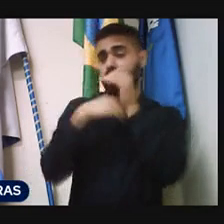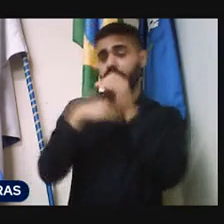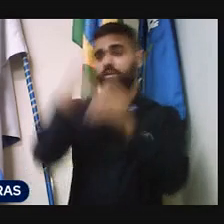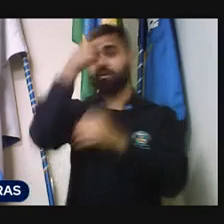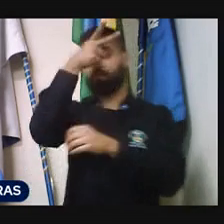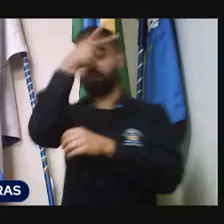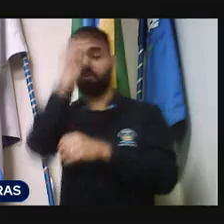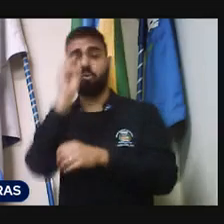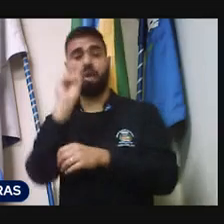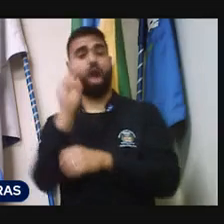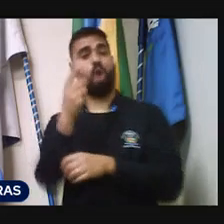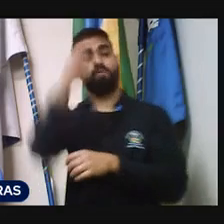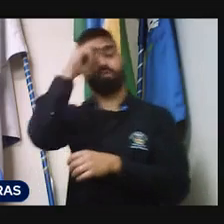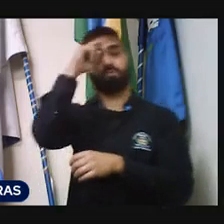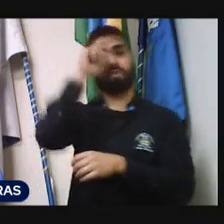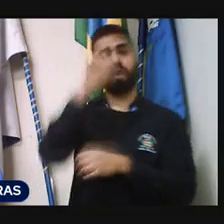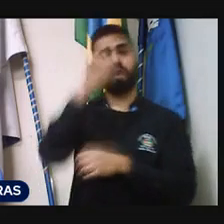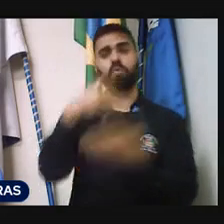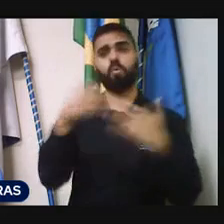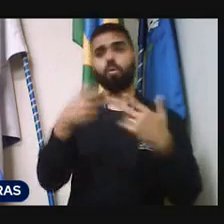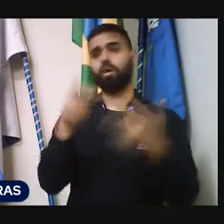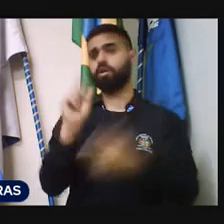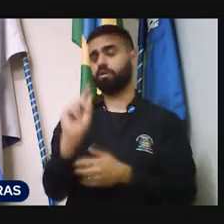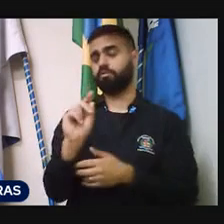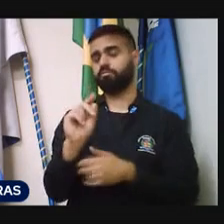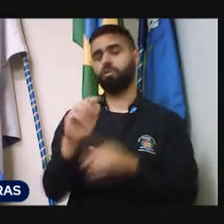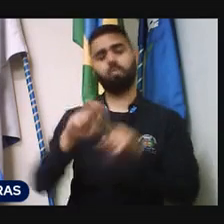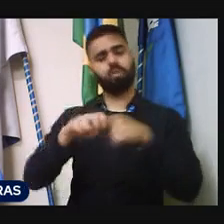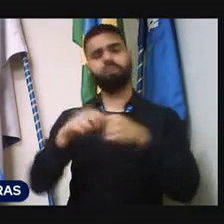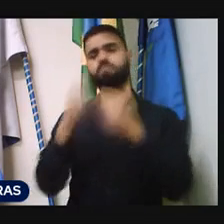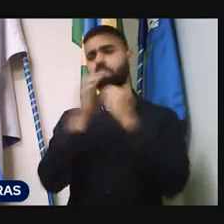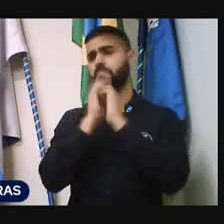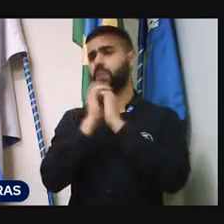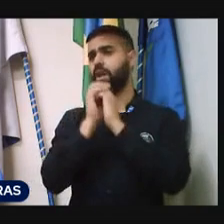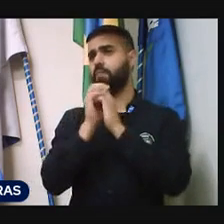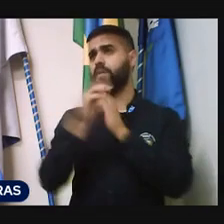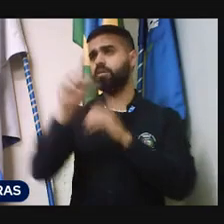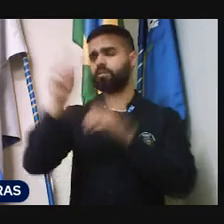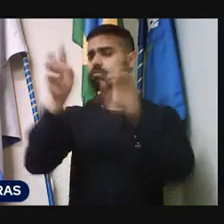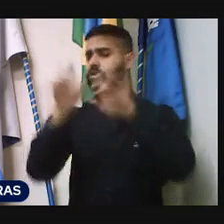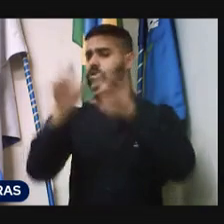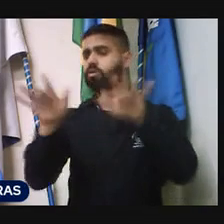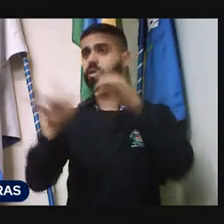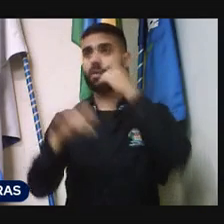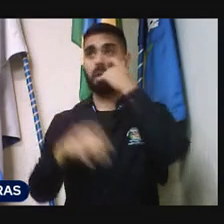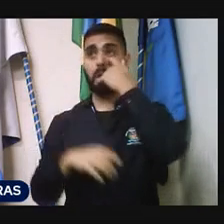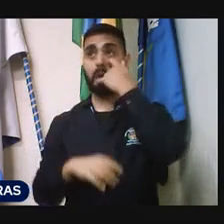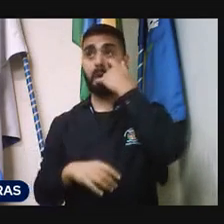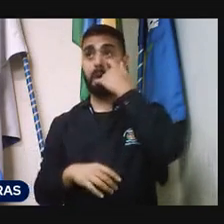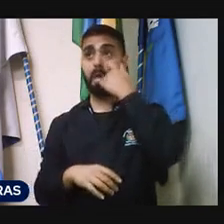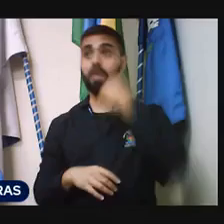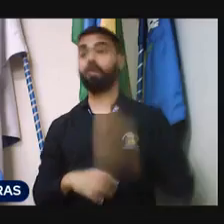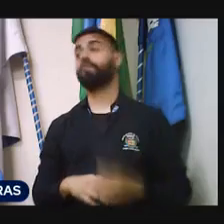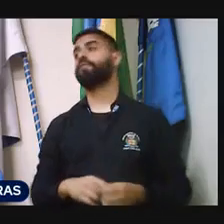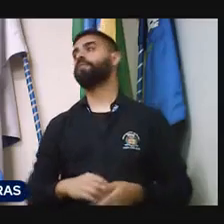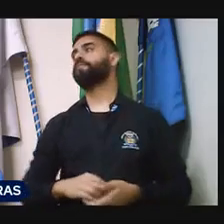qualquer recurso qualquer centavo que chegou lá então parabéns fica com Deus e vamos para frente